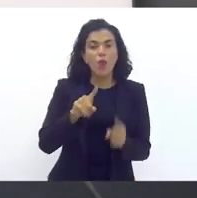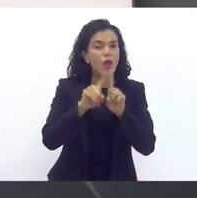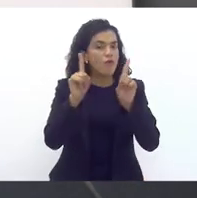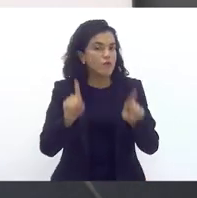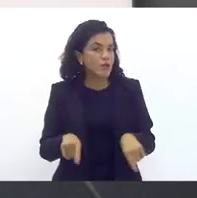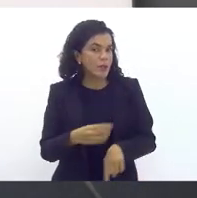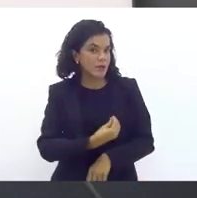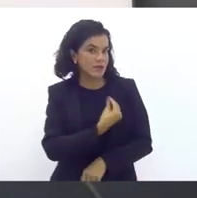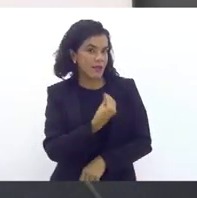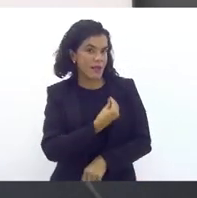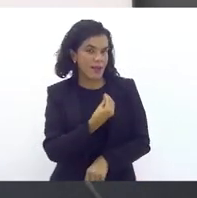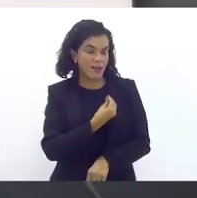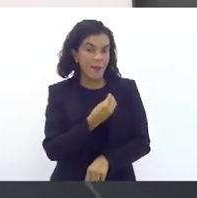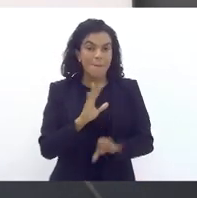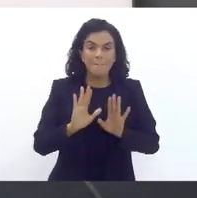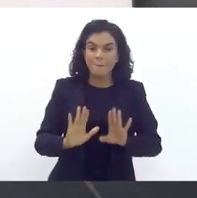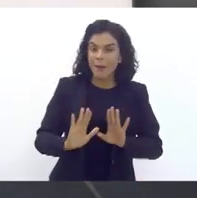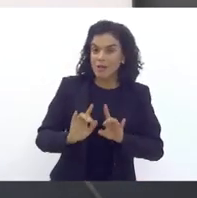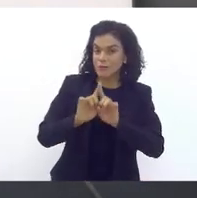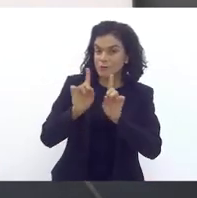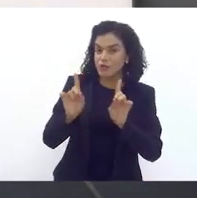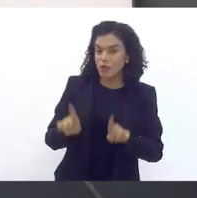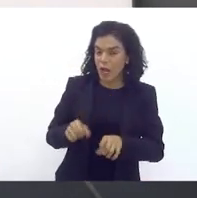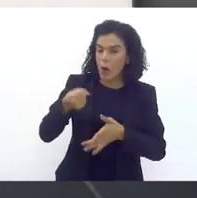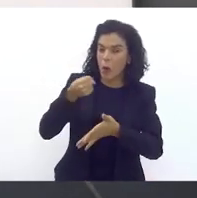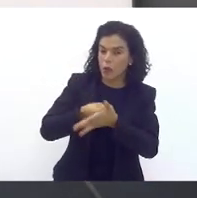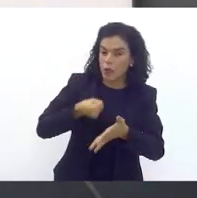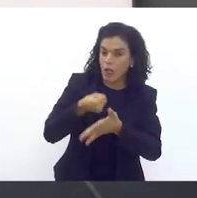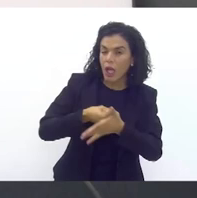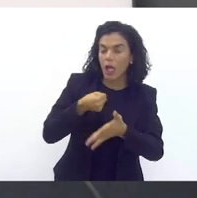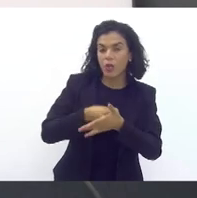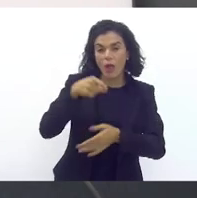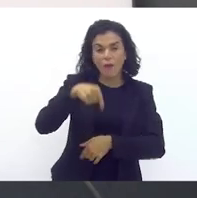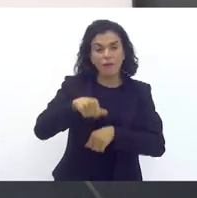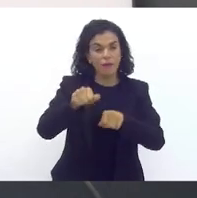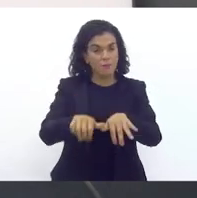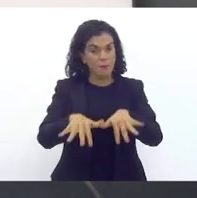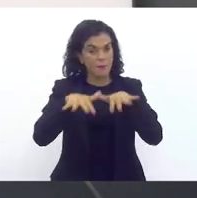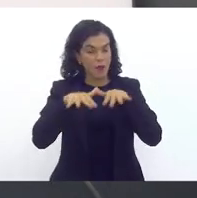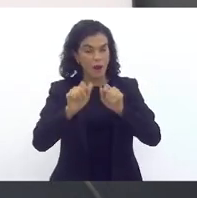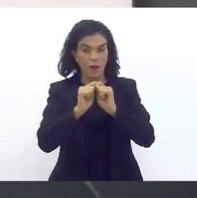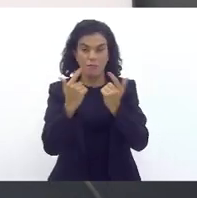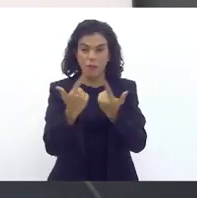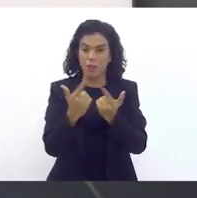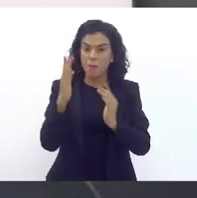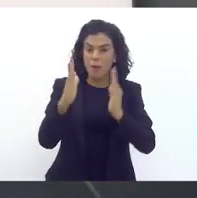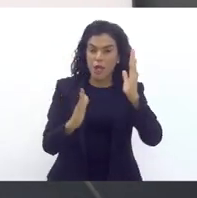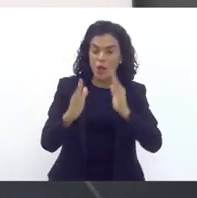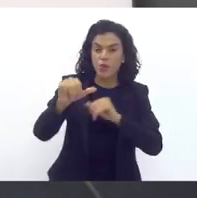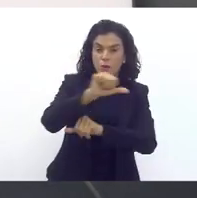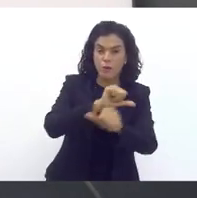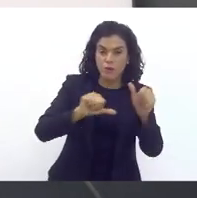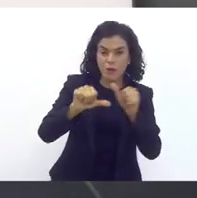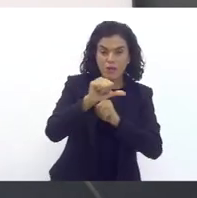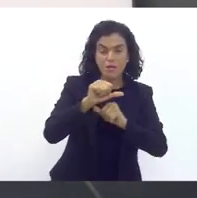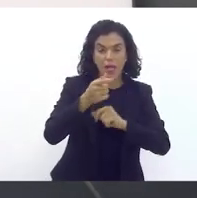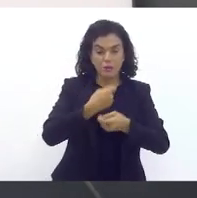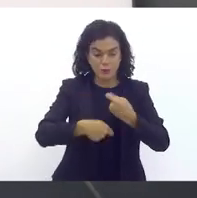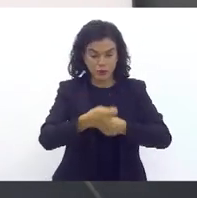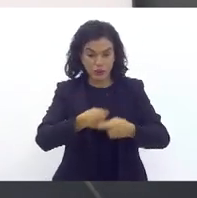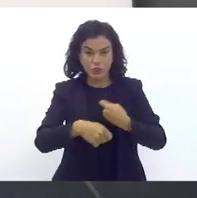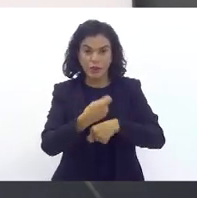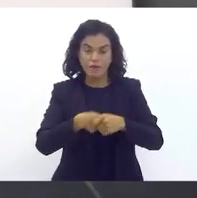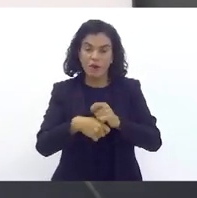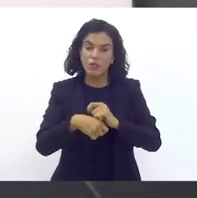estar lá, mas os trabalhadores estiveram lutando neste parlamento durante todo o período de reforma administrativa, reivindicando